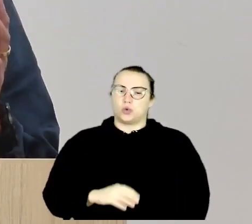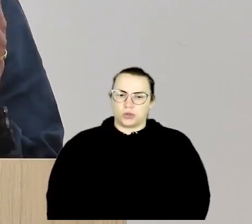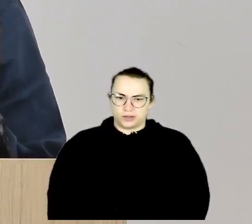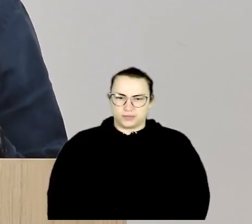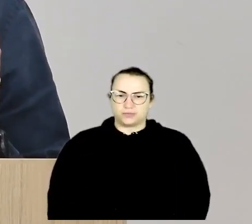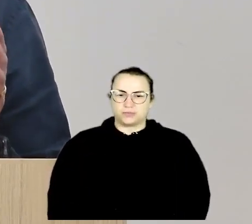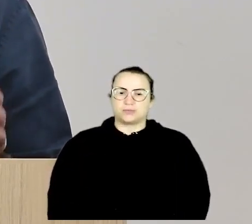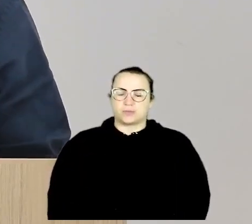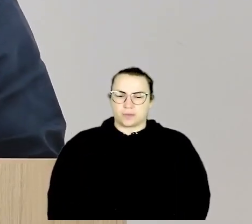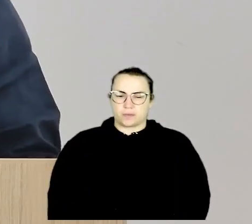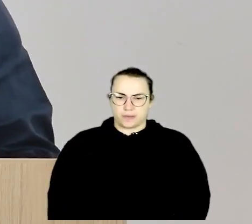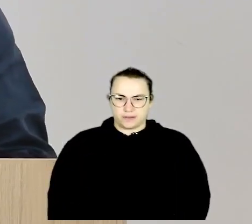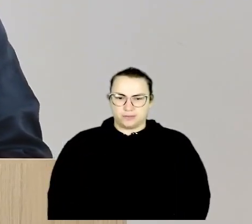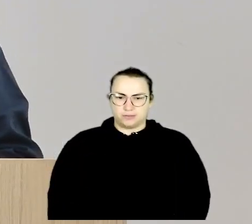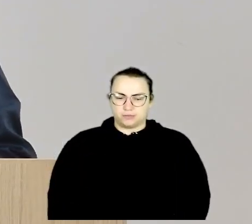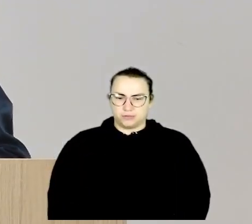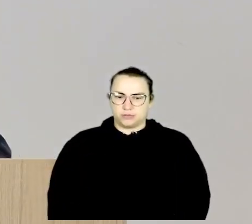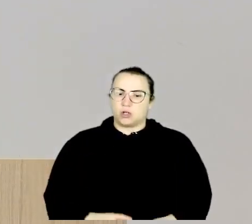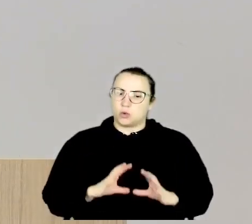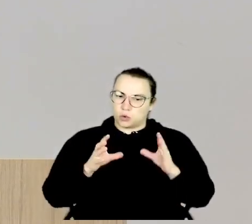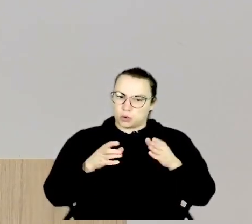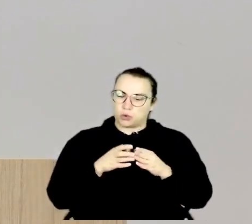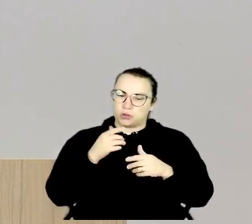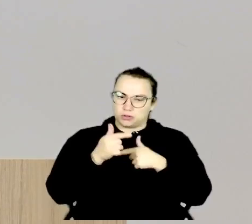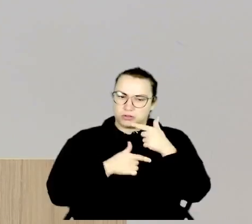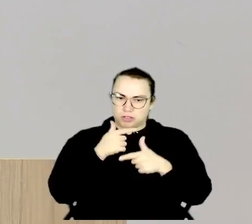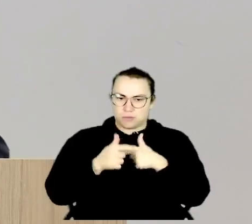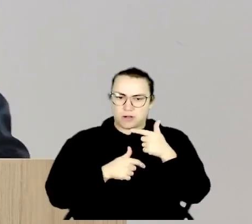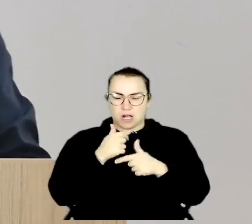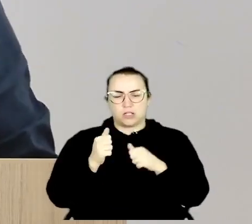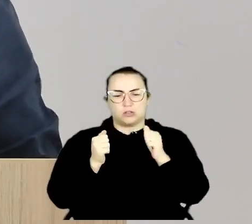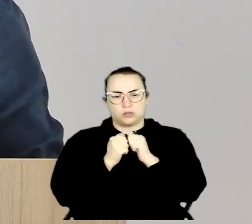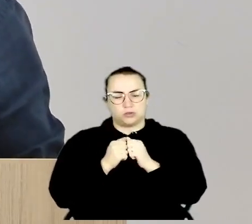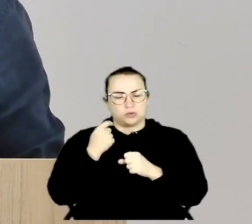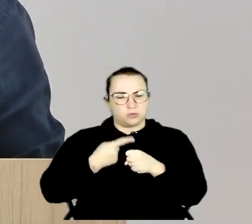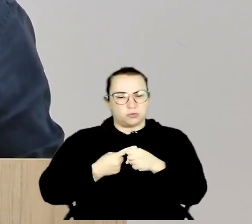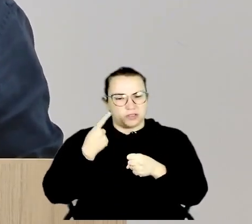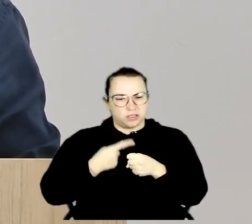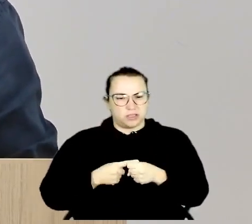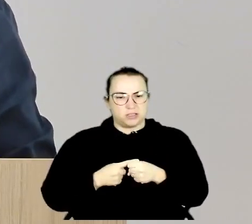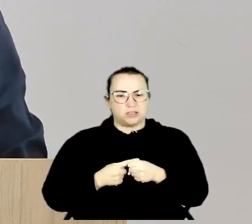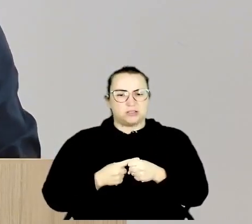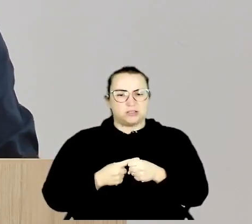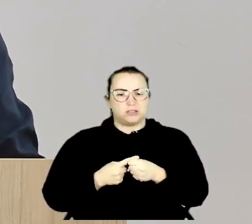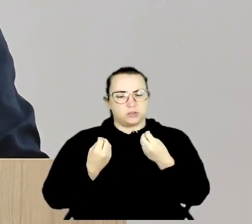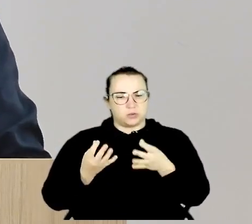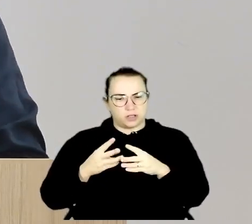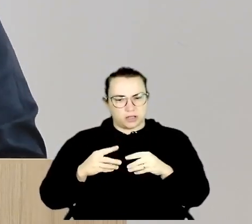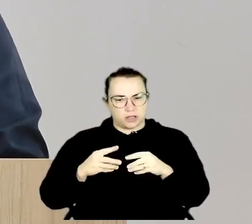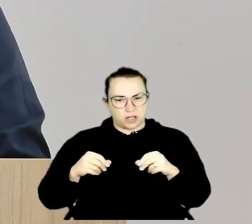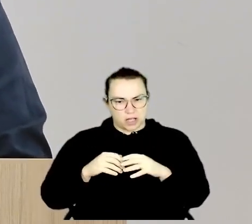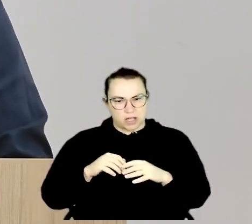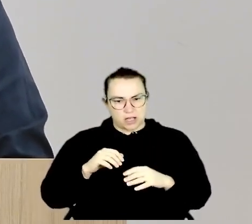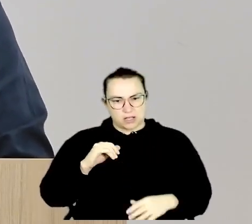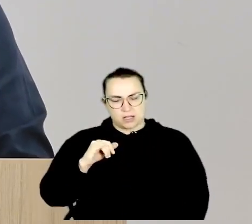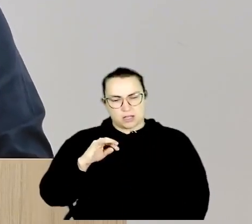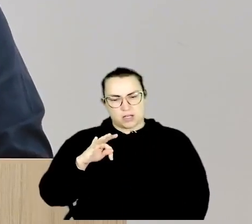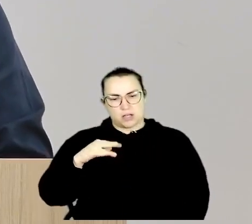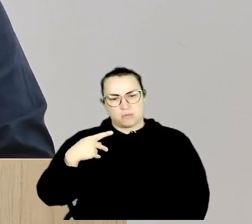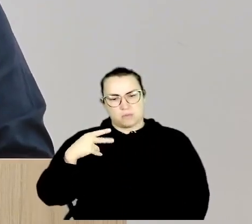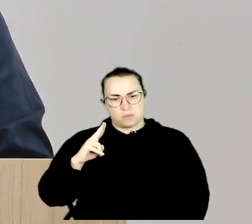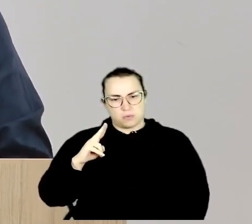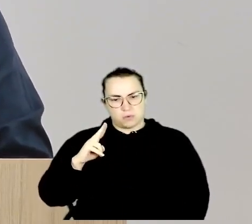trabalho em conjunto com o município doando a área a Taipu a